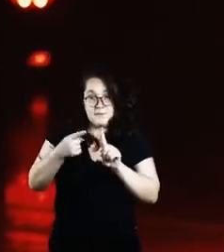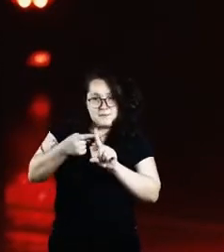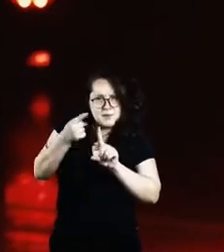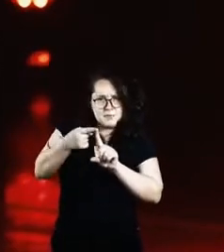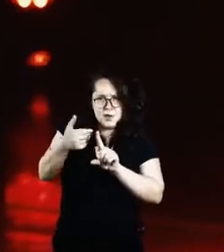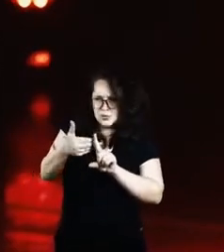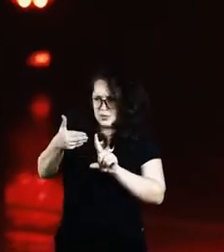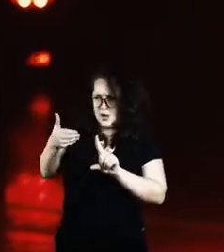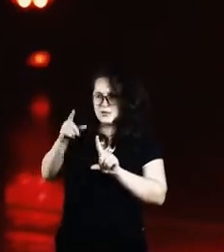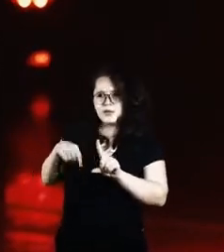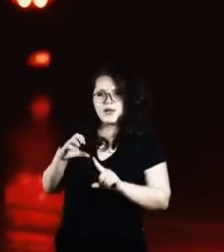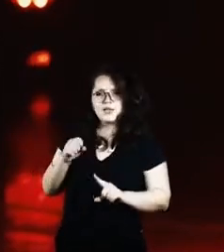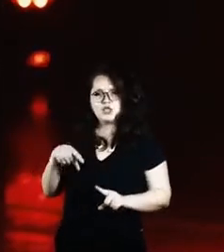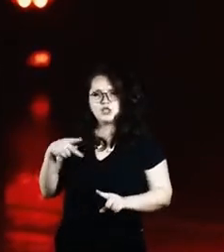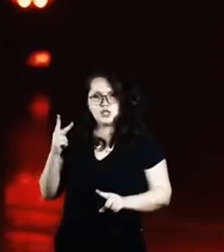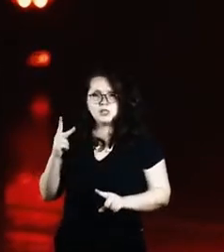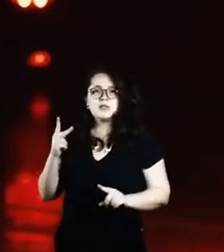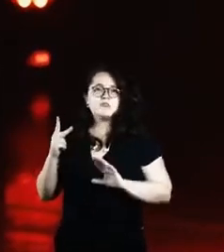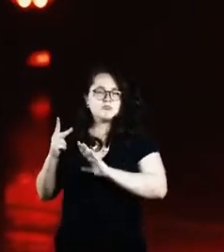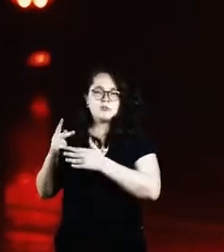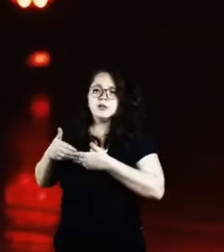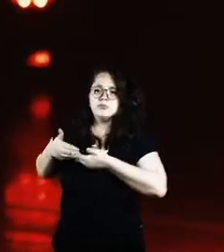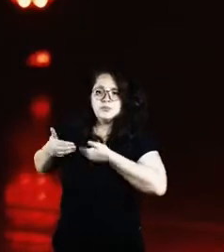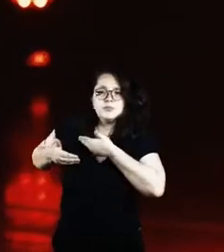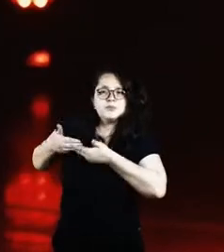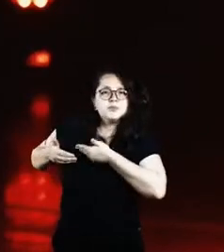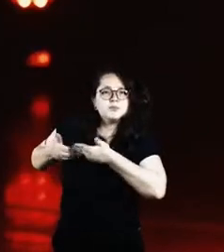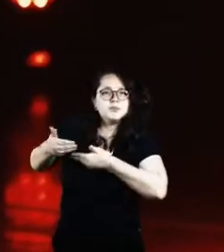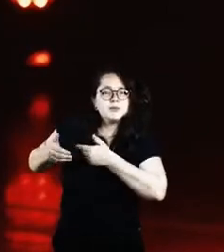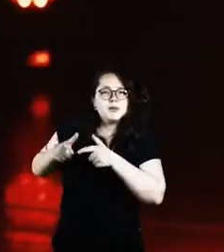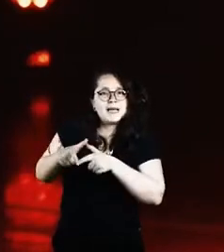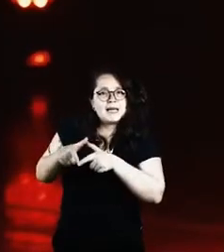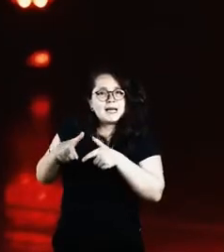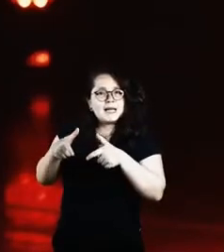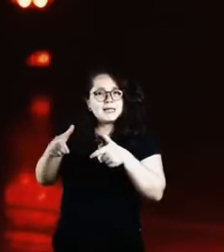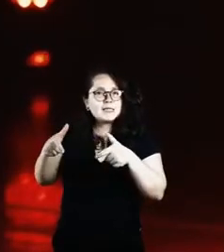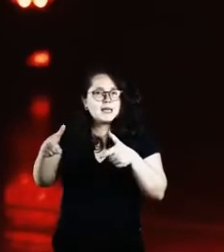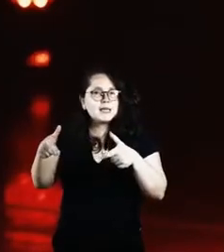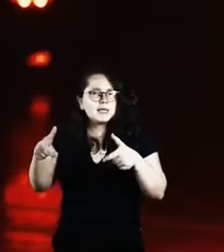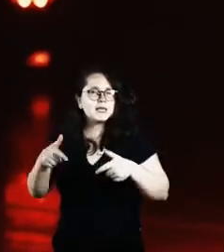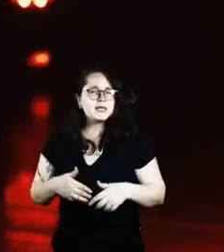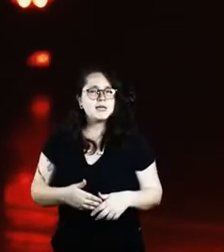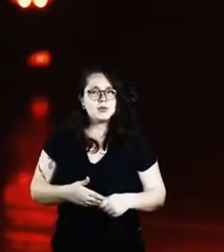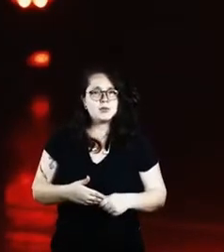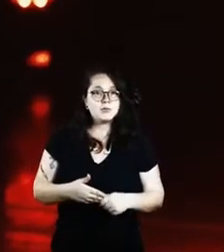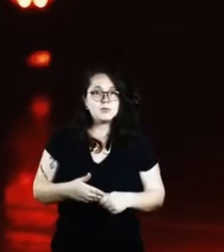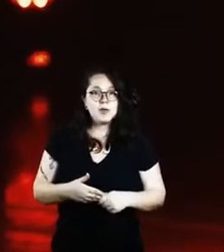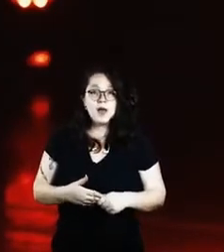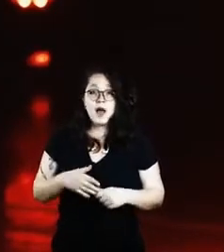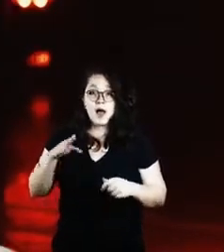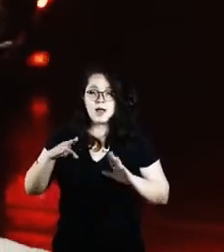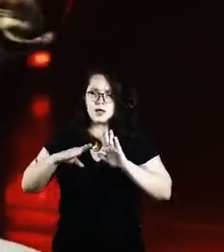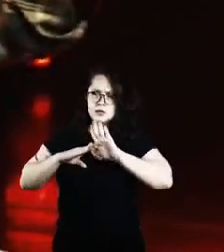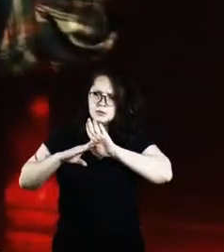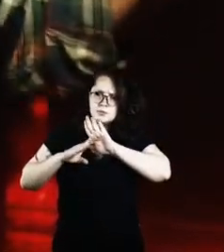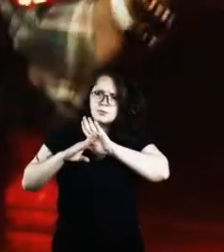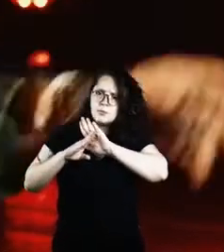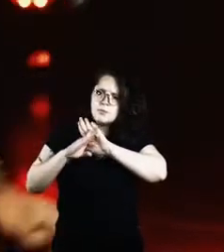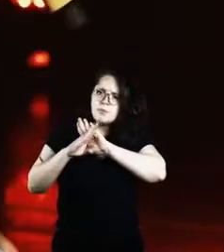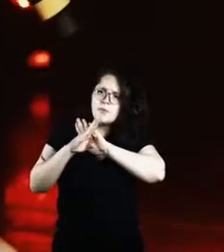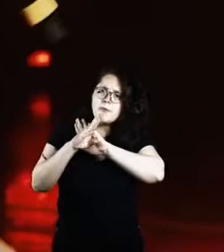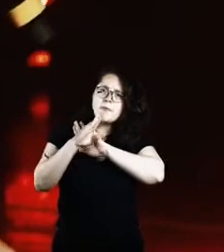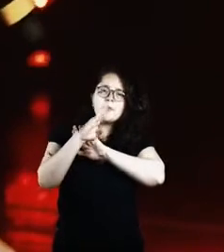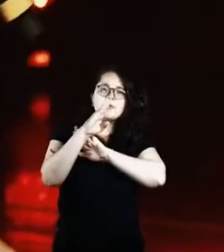né? Então a Chic Show estava crescendo, e, enfim, chegou num patamar que o musical